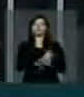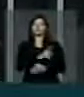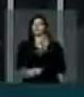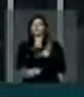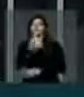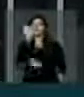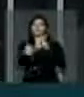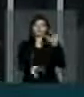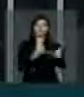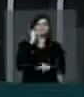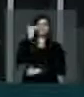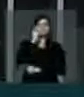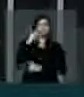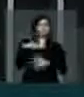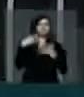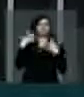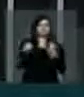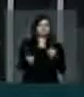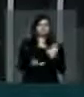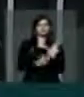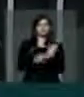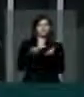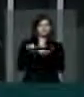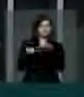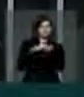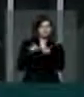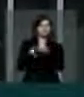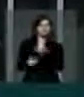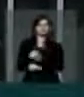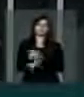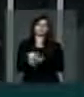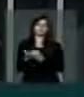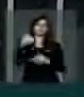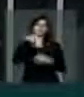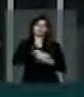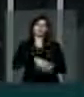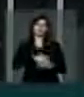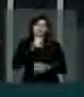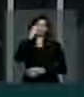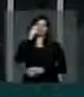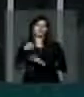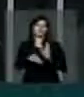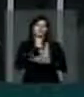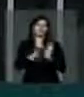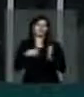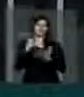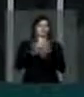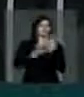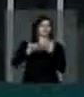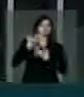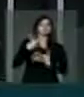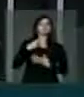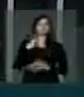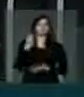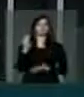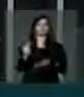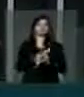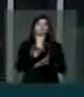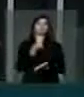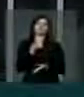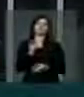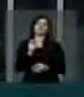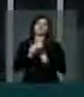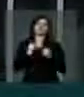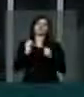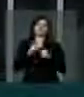deputados que se submeteram ao lobby para votar aqui de acordo com interesses escusos, como ele mesmo desta